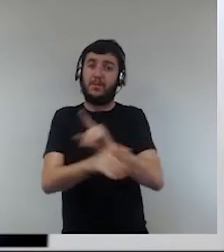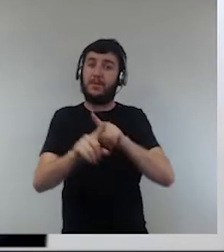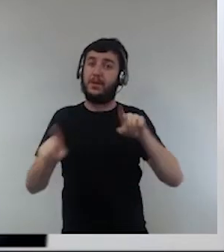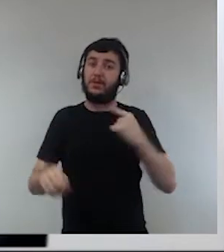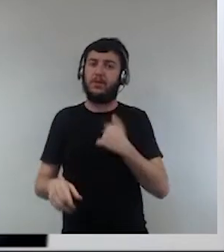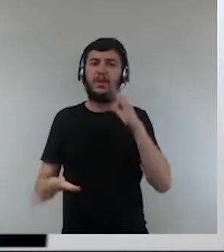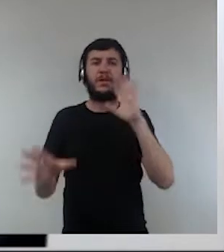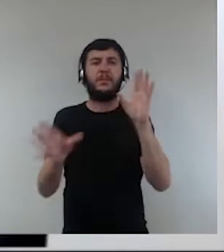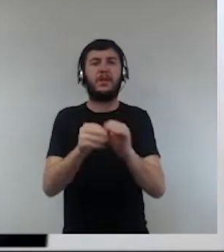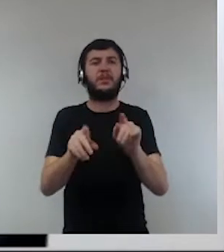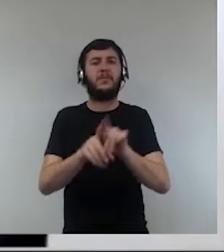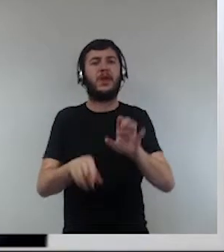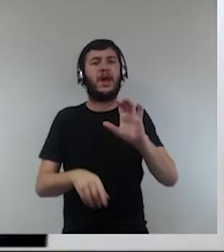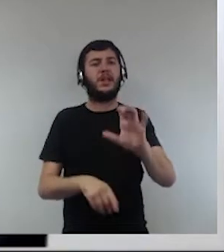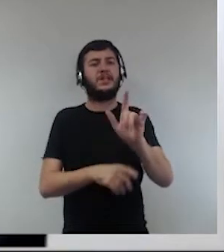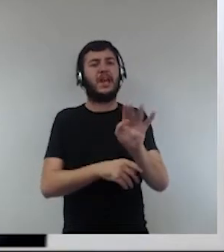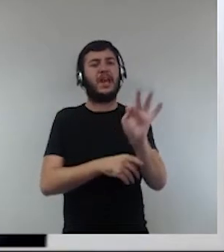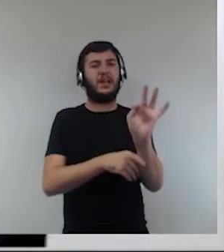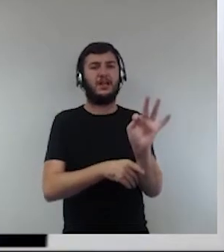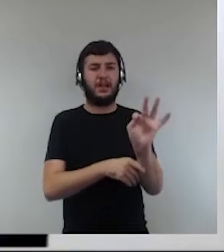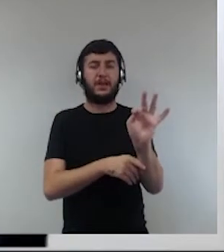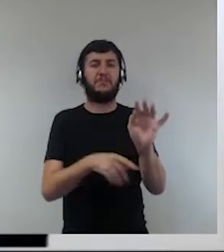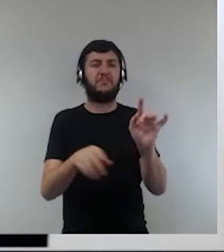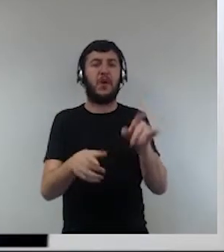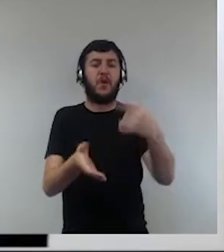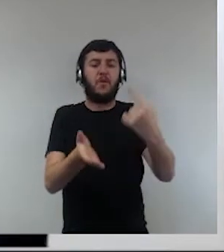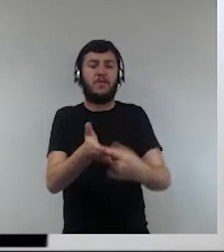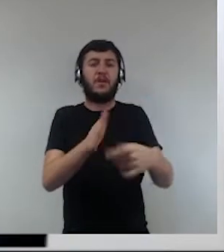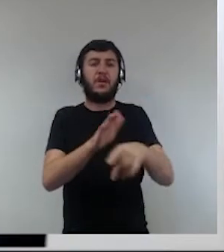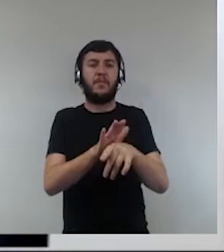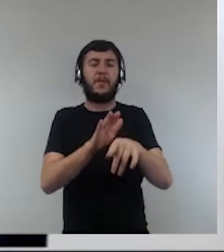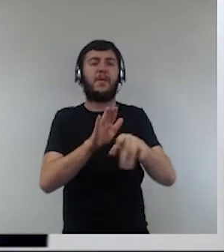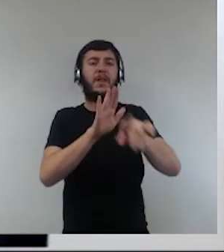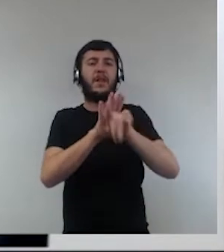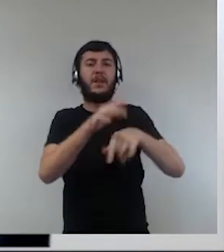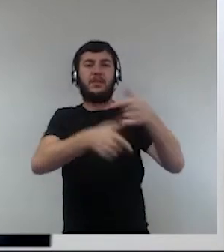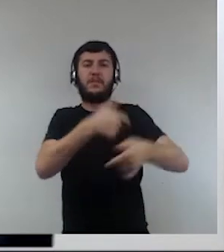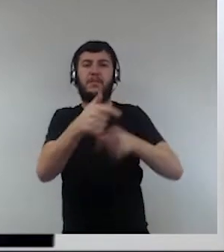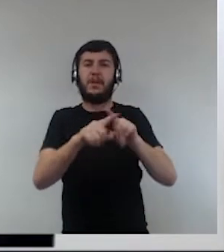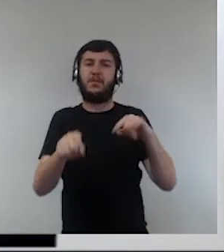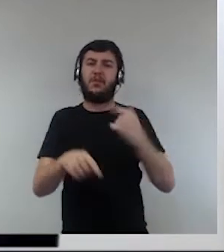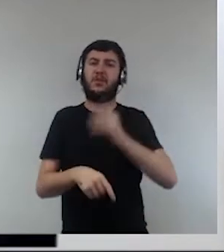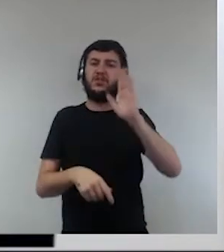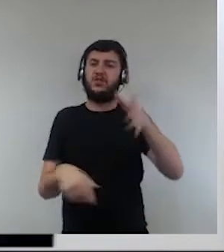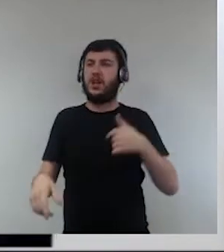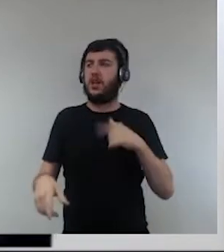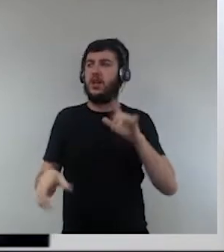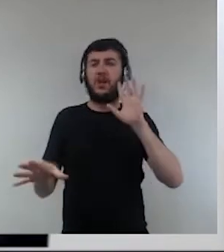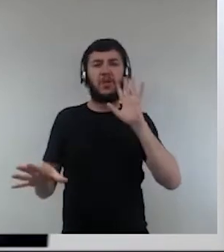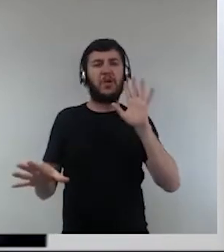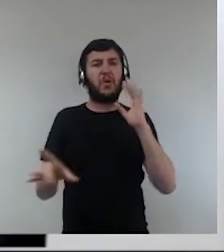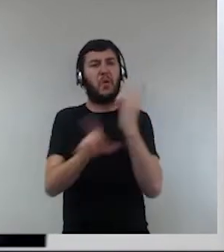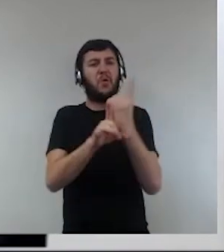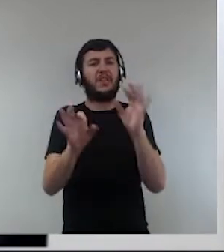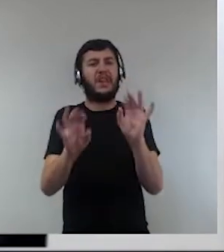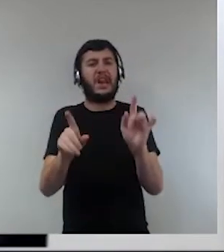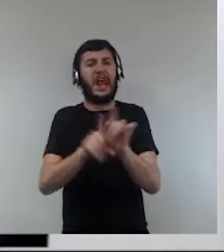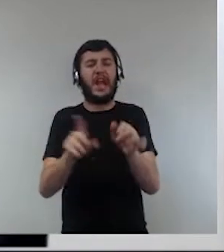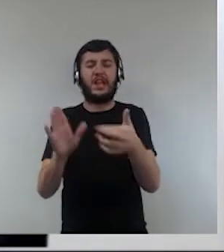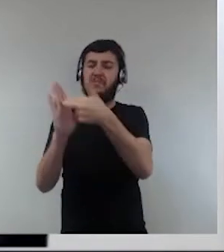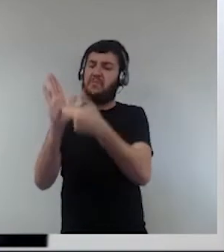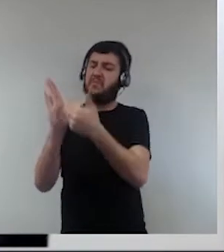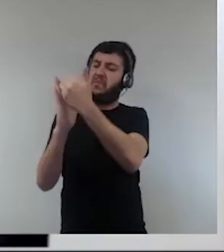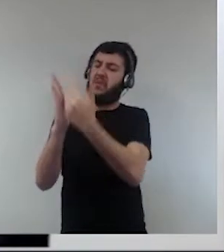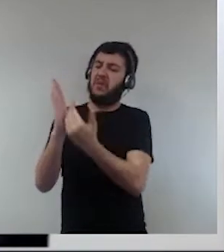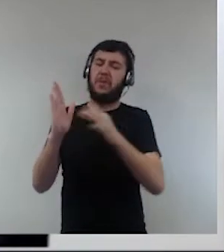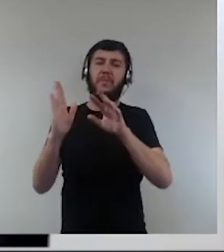CLT, nós não encontramos norma que permita, em sede de execução, uma modificação de acordo transitado